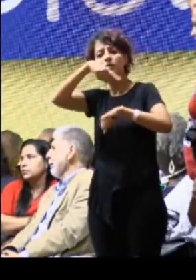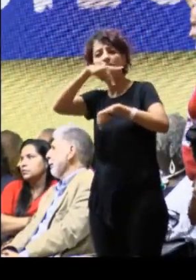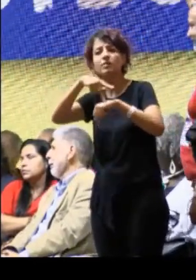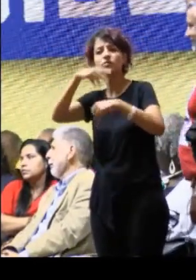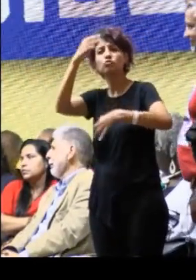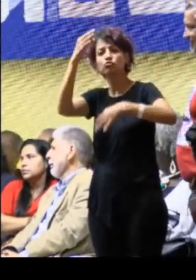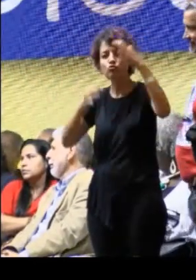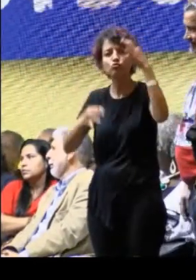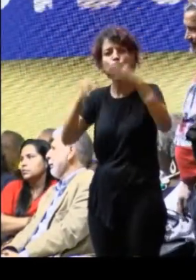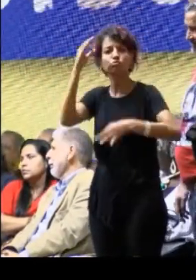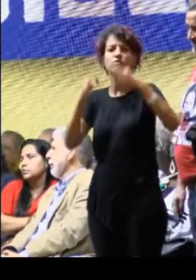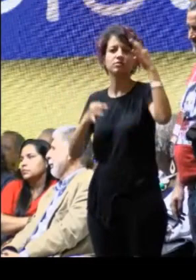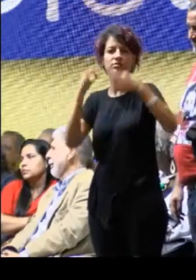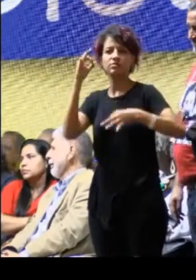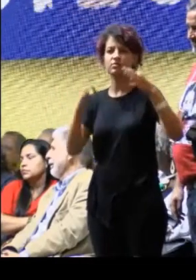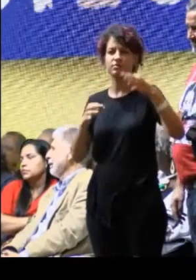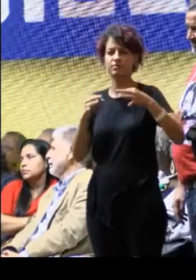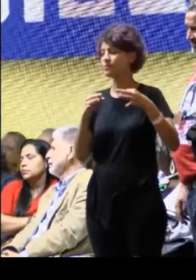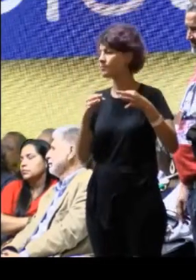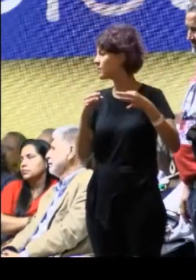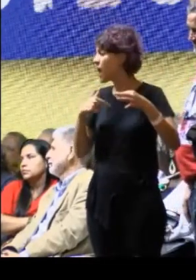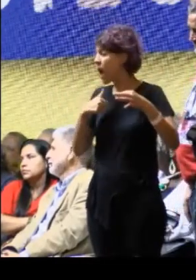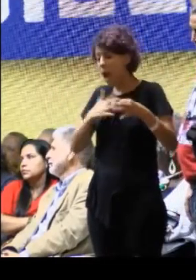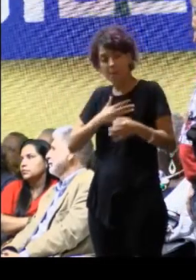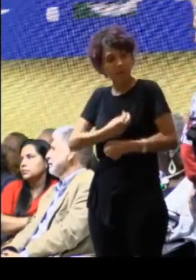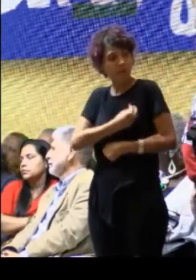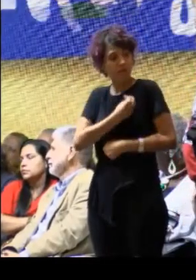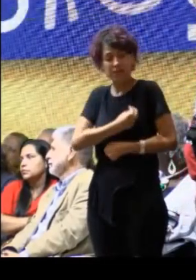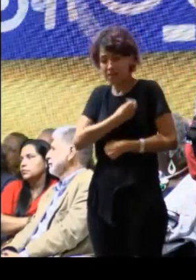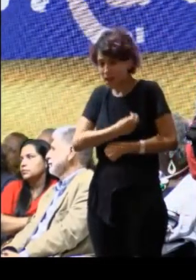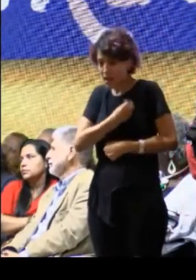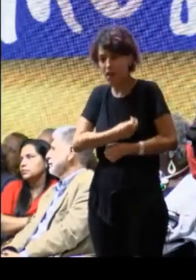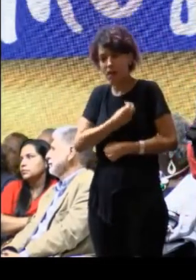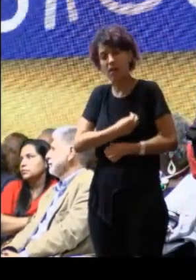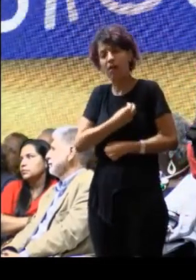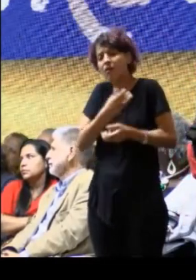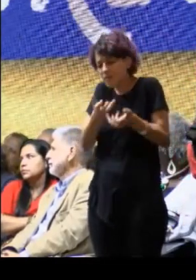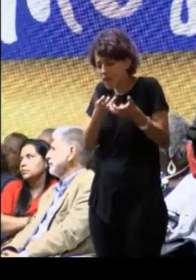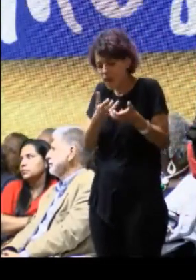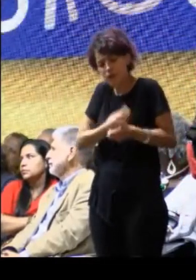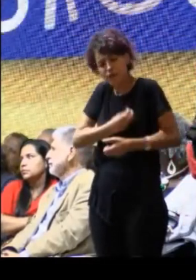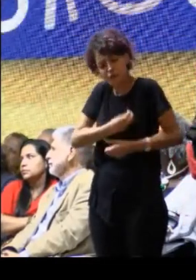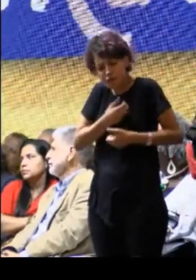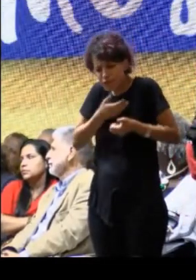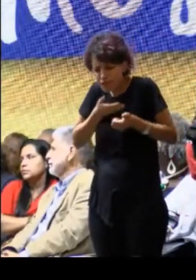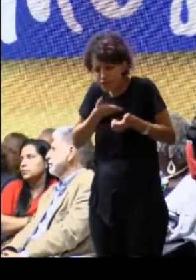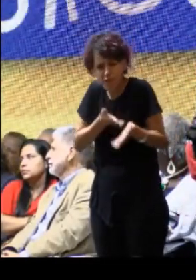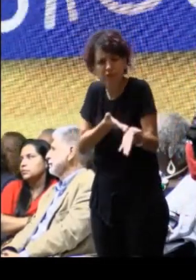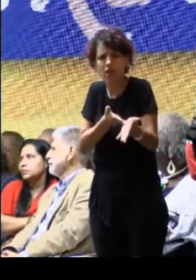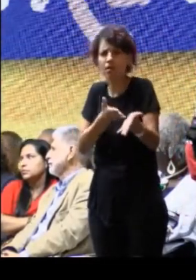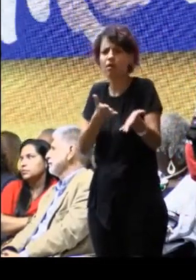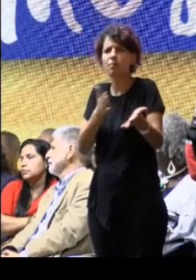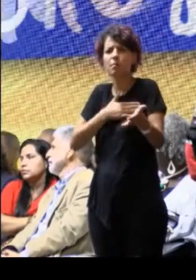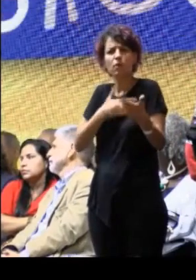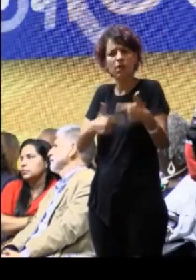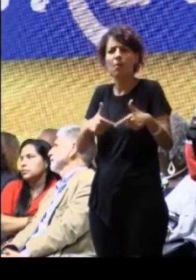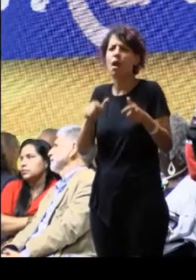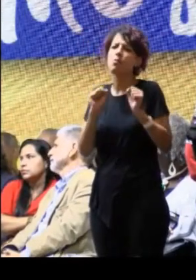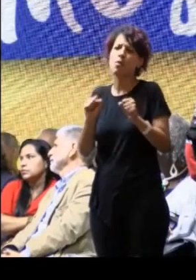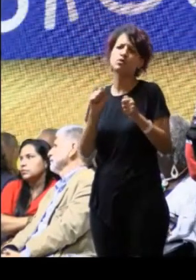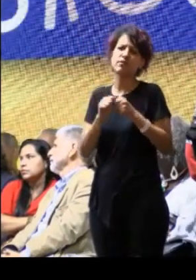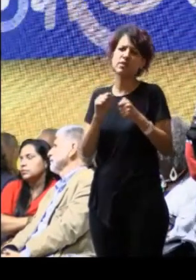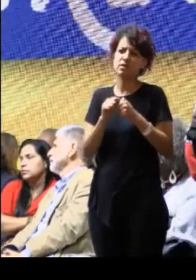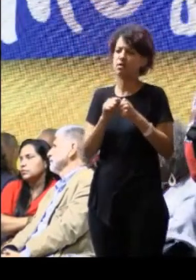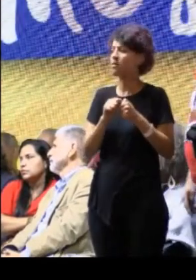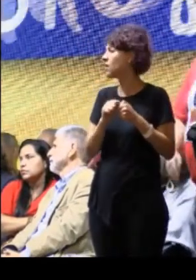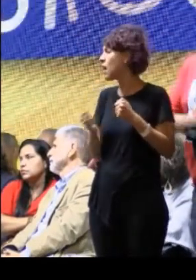queremos construir. E quero dedicar a minha vida. Quero dedicar a minha vida naquilo que eu puder fazer para que a